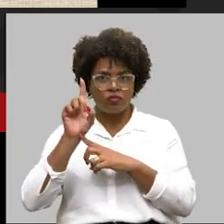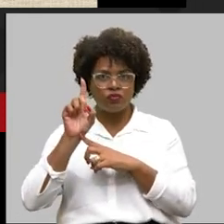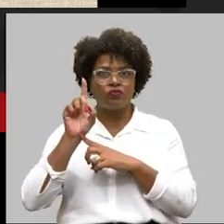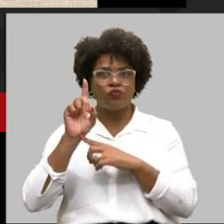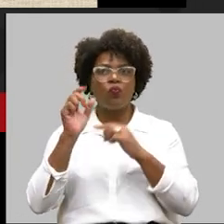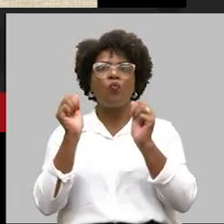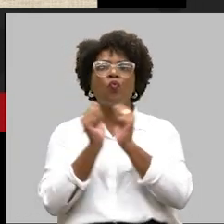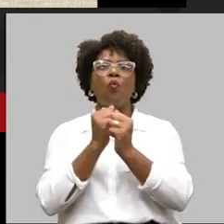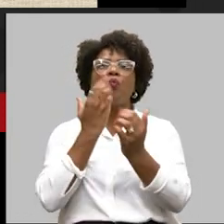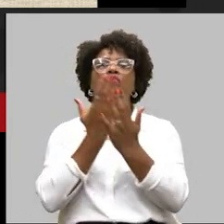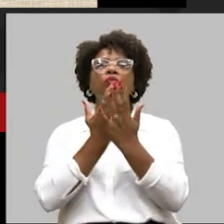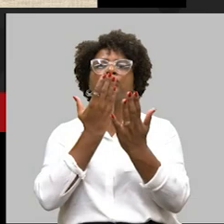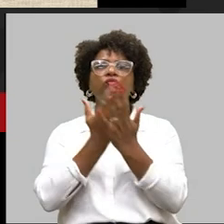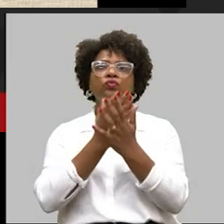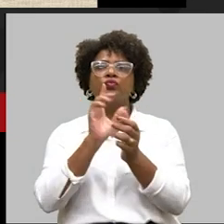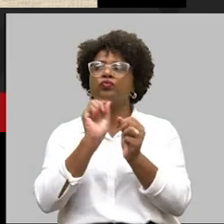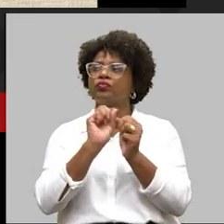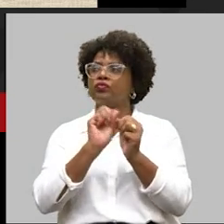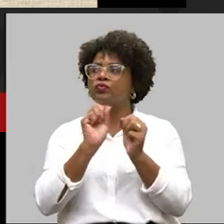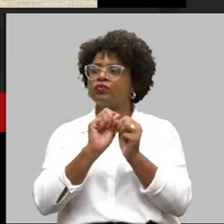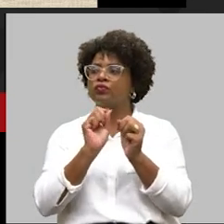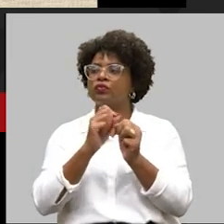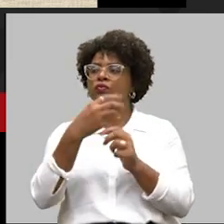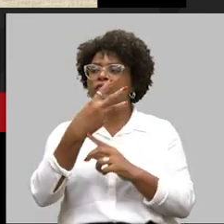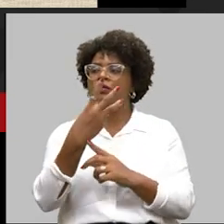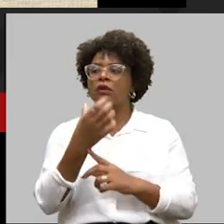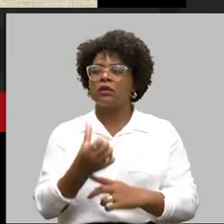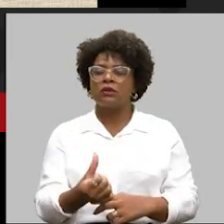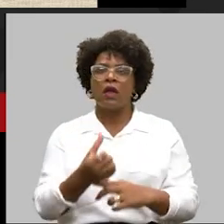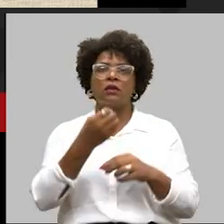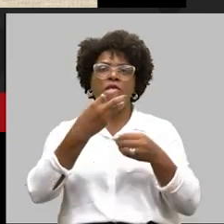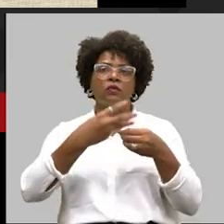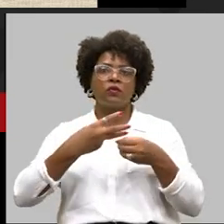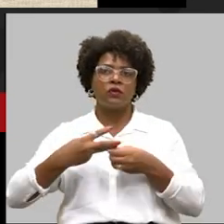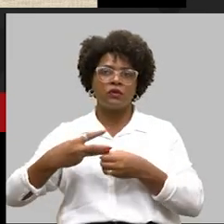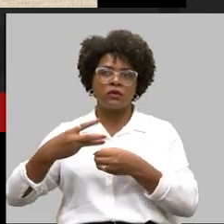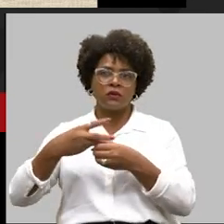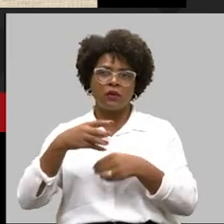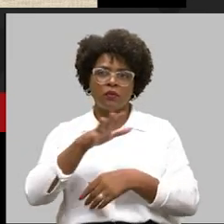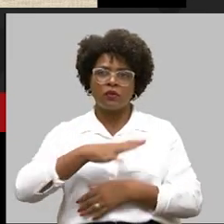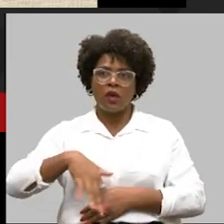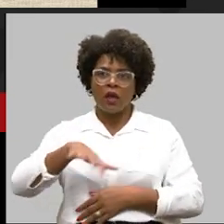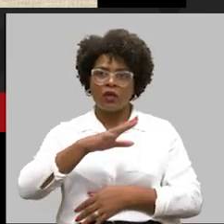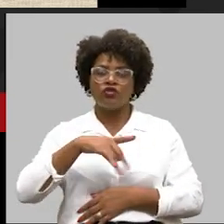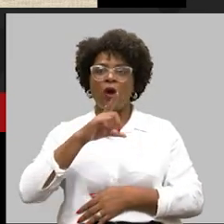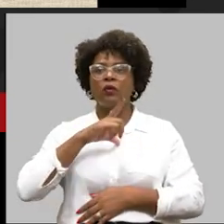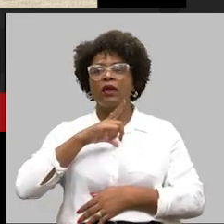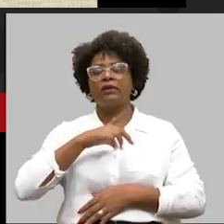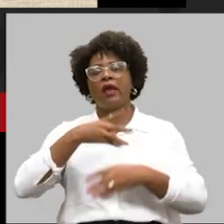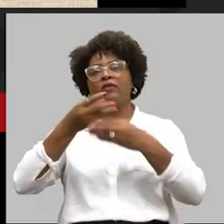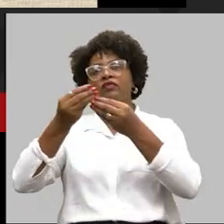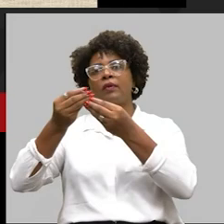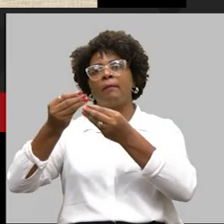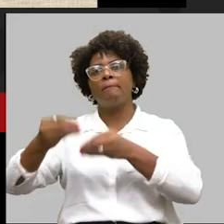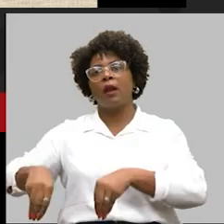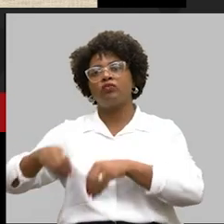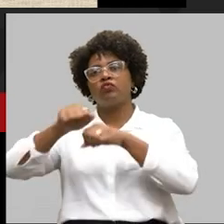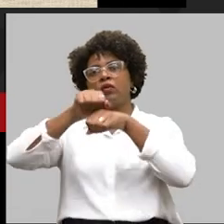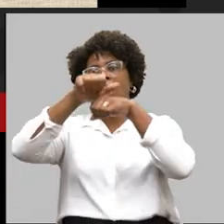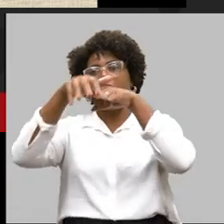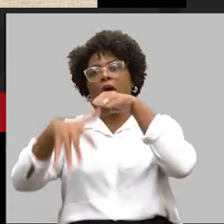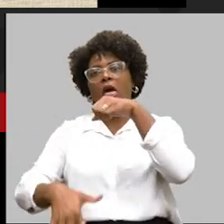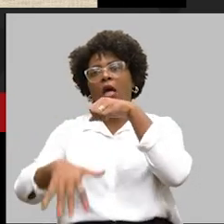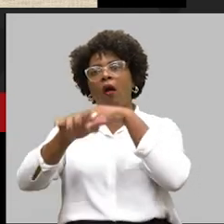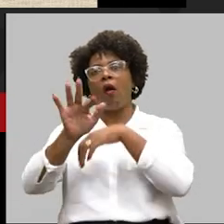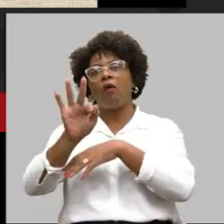estudos que a gente fez em 36 municípios na região atingida pelo rompimento da barragem de Fundão que que a gente